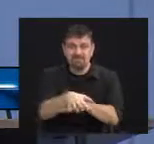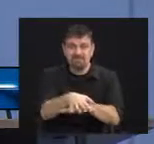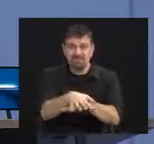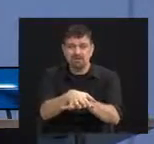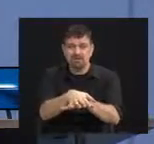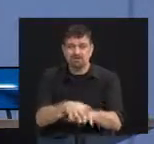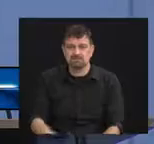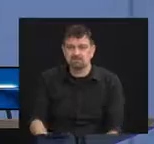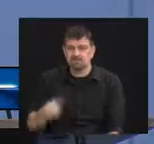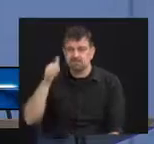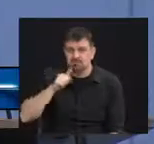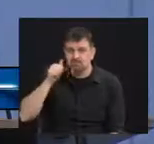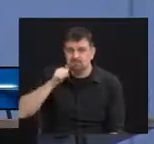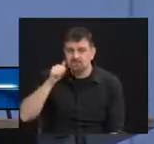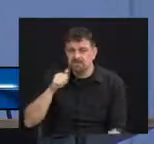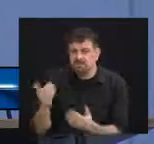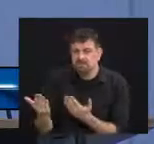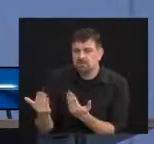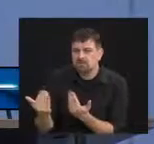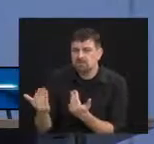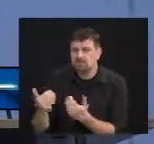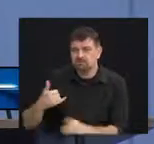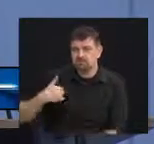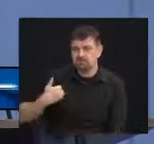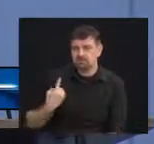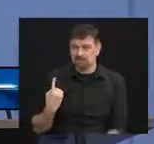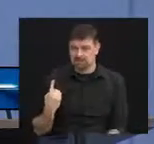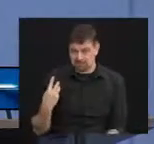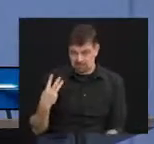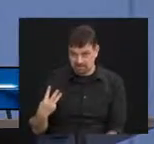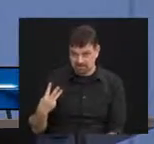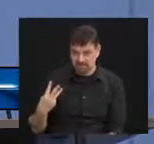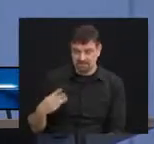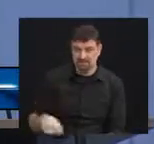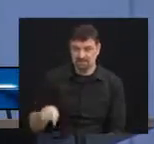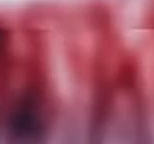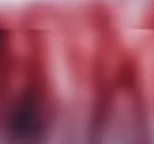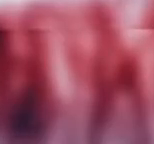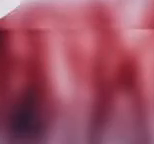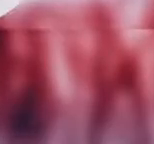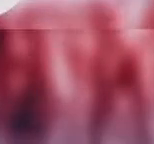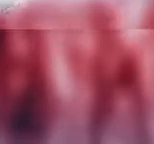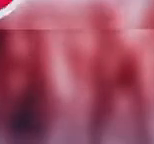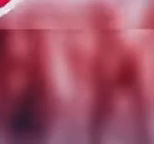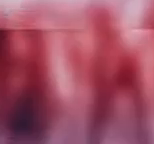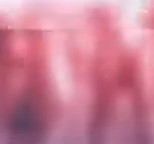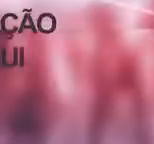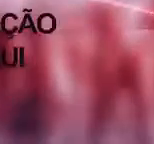pelos 30 anos da APASCAMP, que foi aprovado na Câmara e lido na íntegra. Teve uma parada...